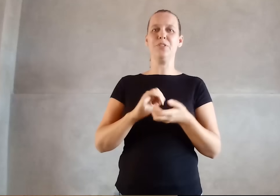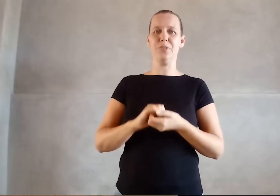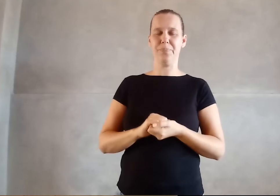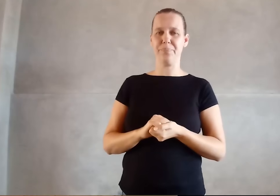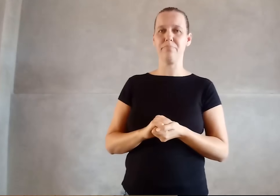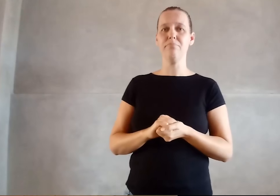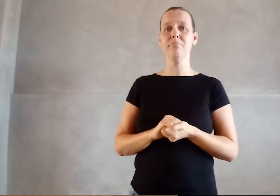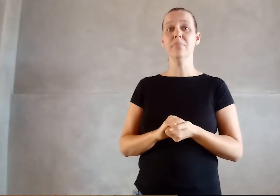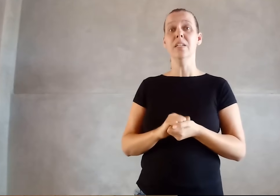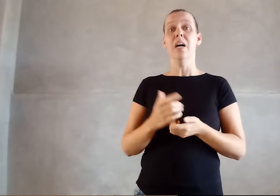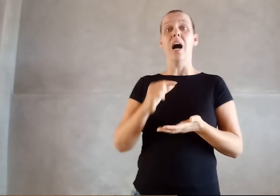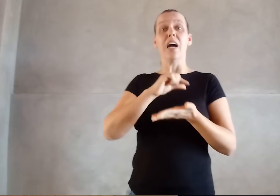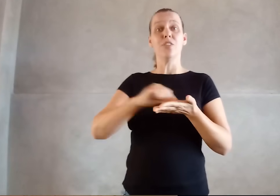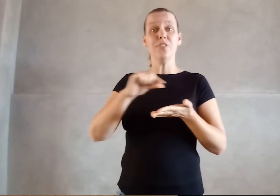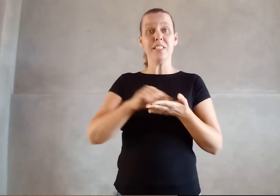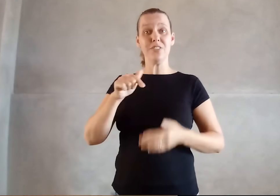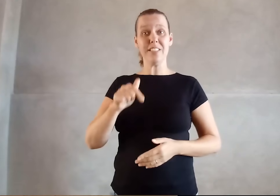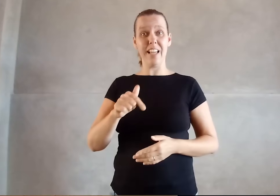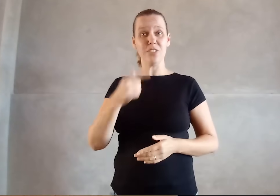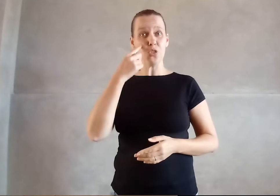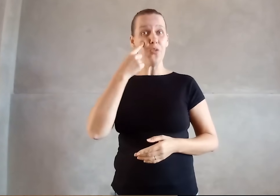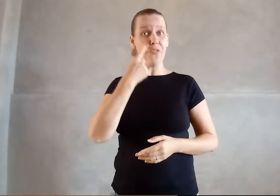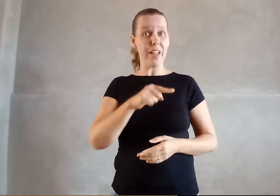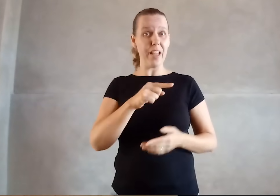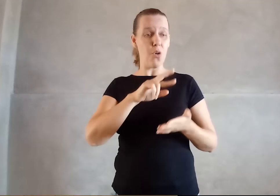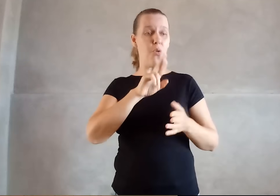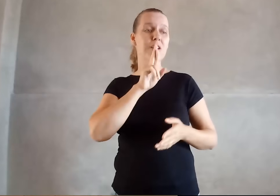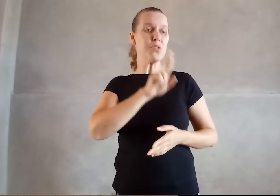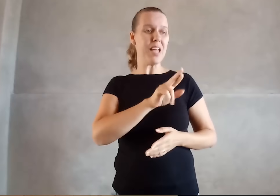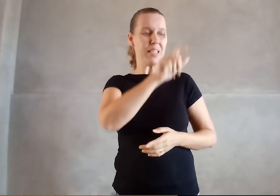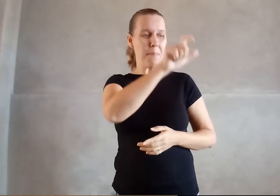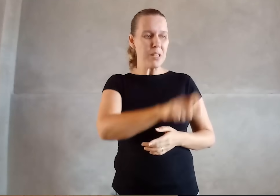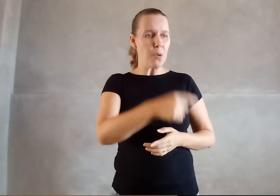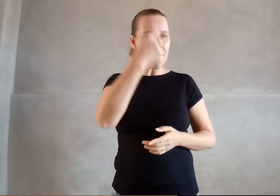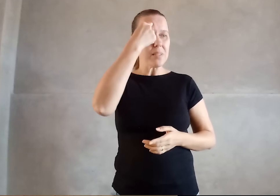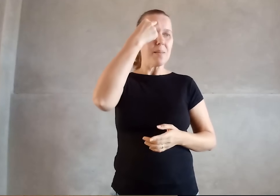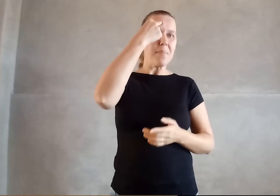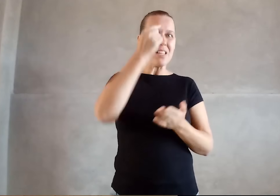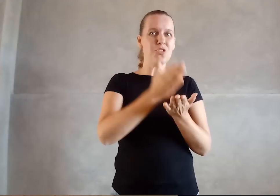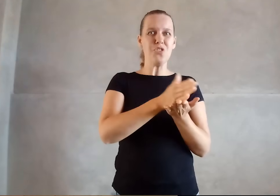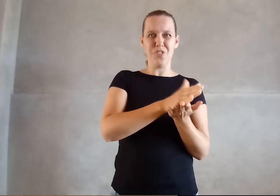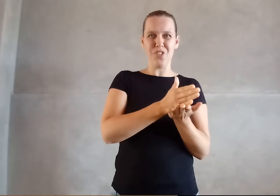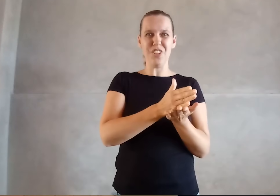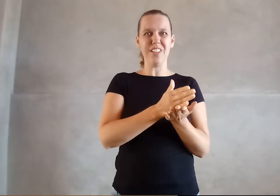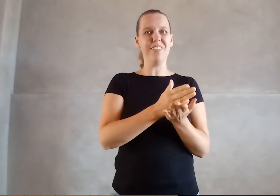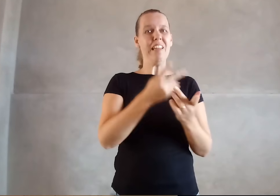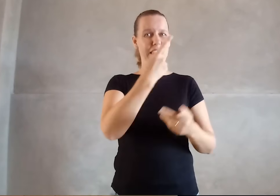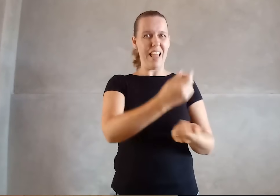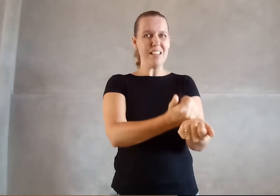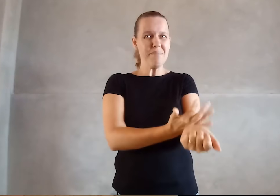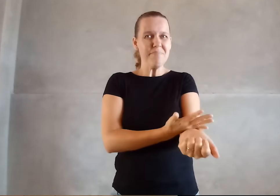dessa pessoa que pede com mente dividida e cujo ânimo também vai se dividir. Ele vai dizer assim, não pense tal pessoa que receberá de Deus coisa